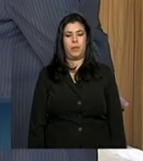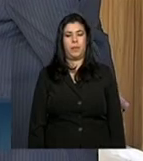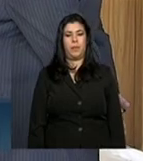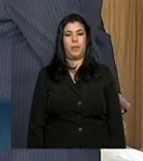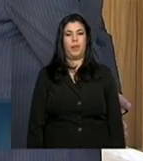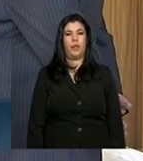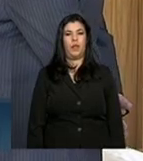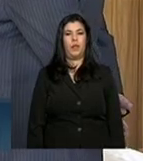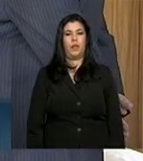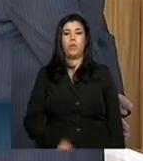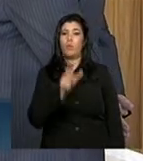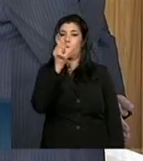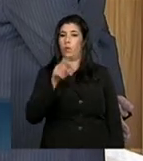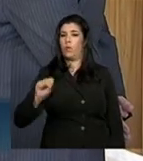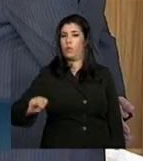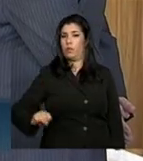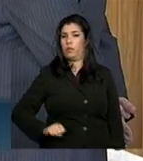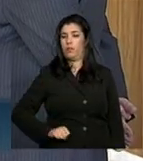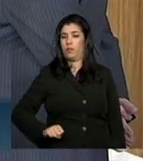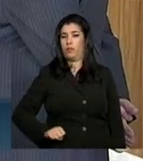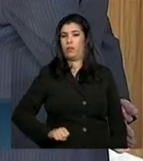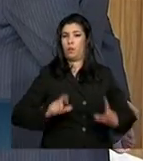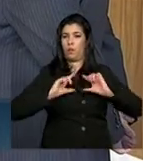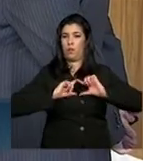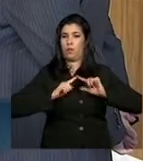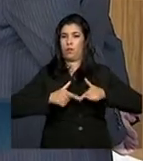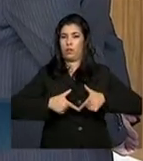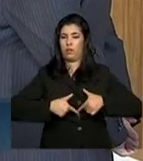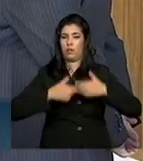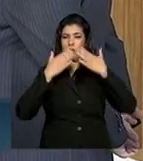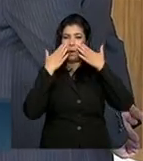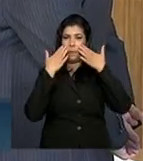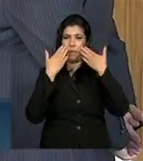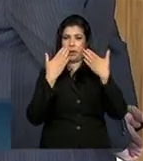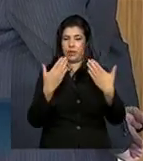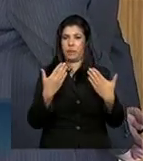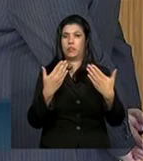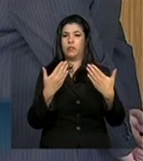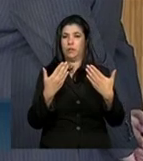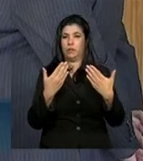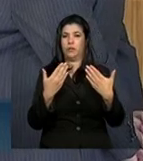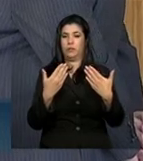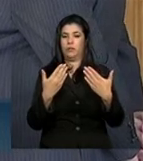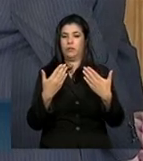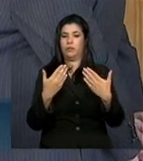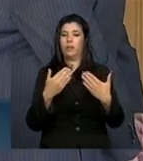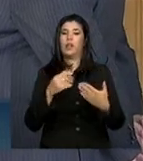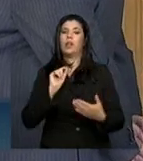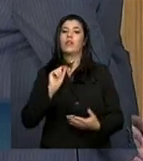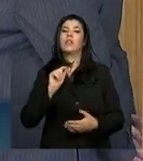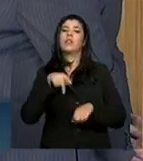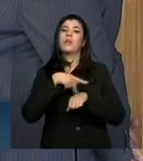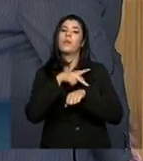O embaixador de Israel se apresenta à presidenta Dilma Rousseff. Israel, que é um